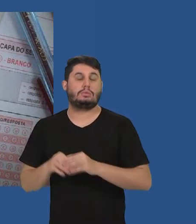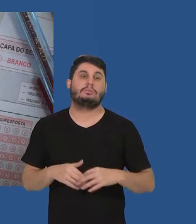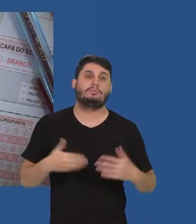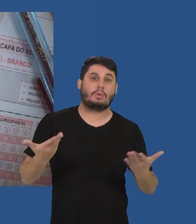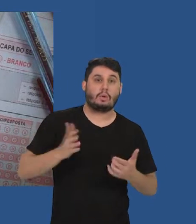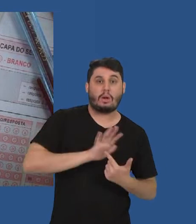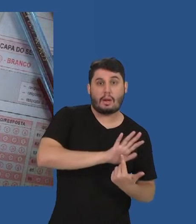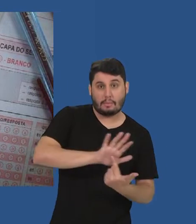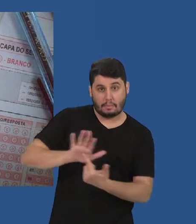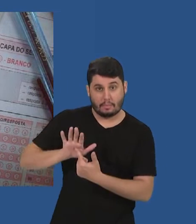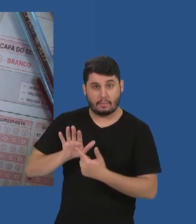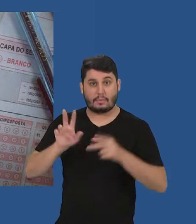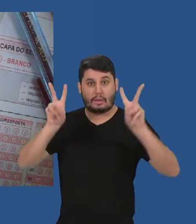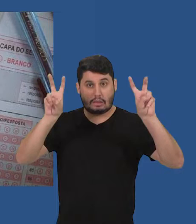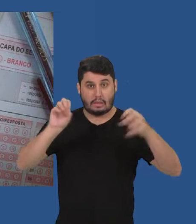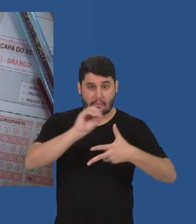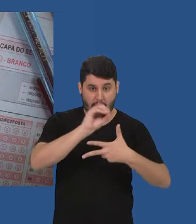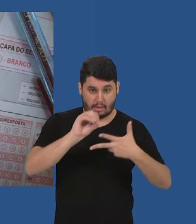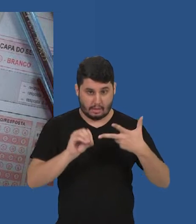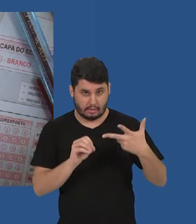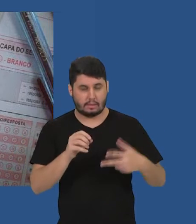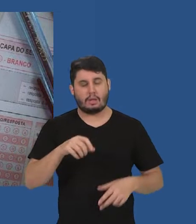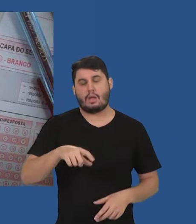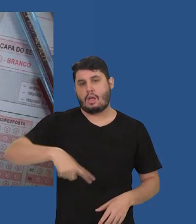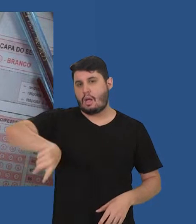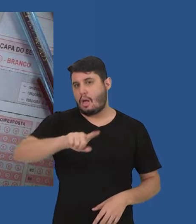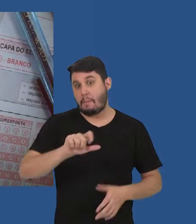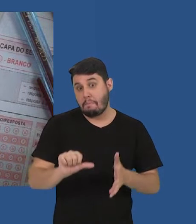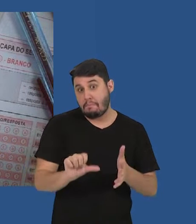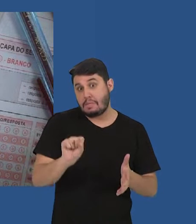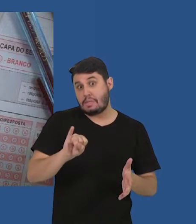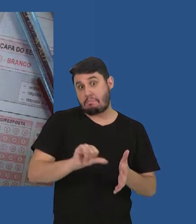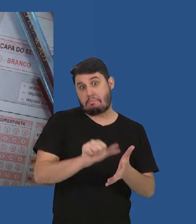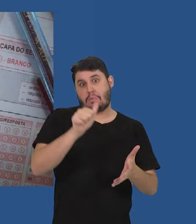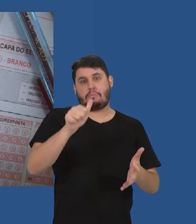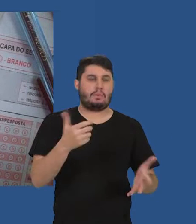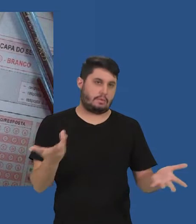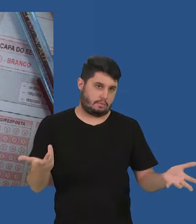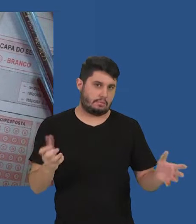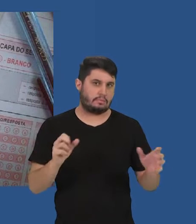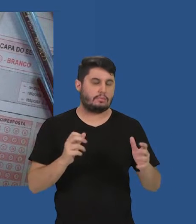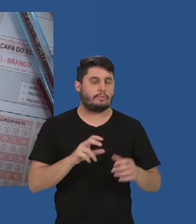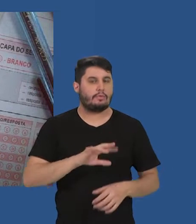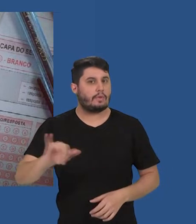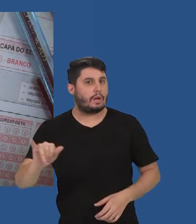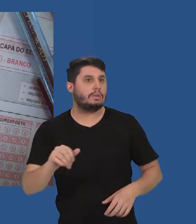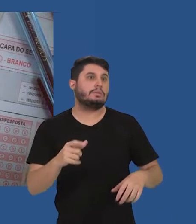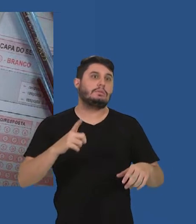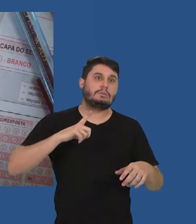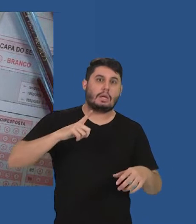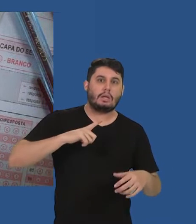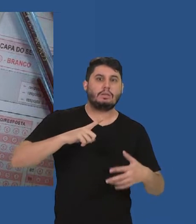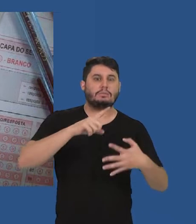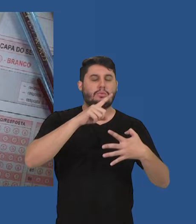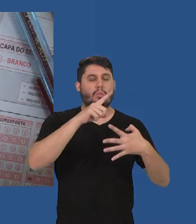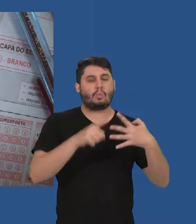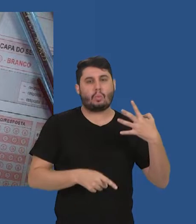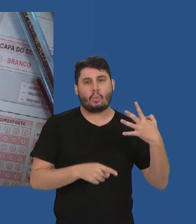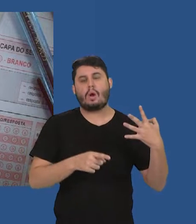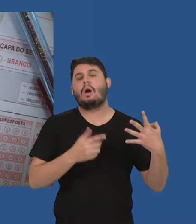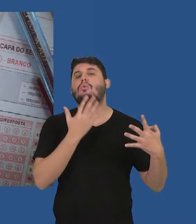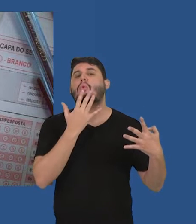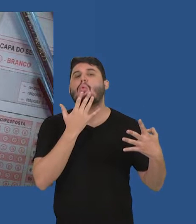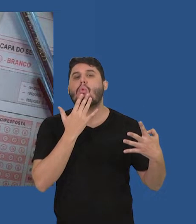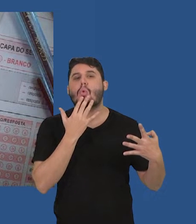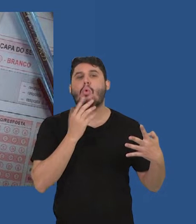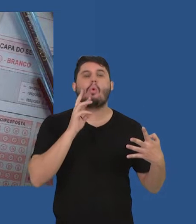Enem para vocês, aqueles que ainda não sabem, são 4 tipos de prova, embora as questões sejam as mesmas, né? Vocês podem ver aqui no primeiro espaço, são em 4